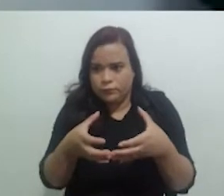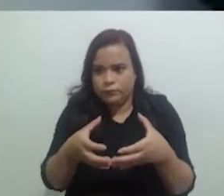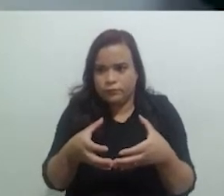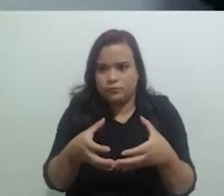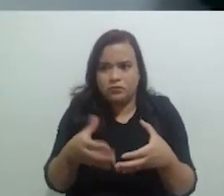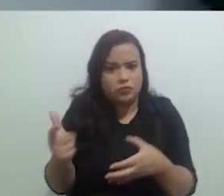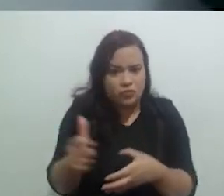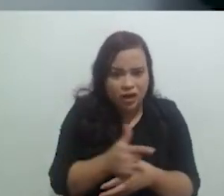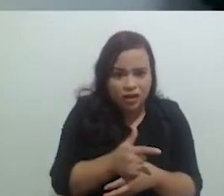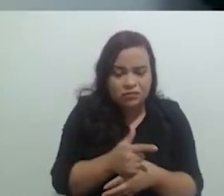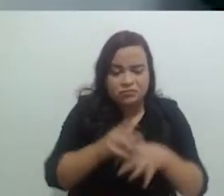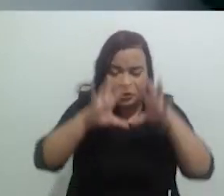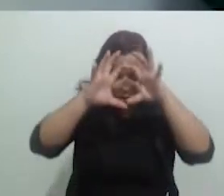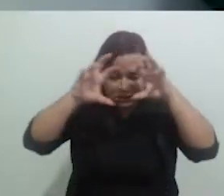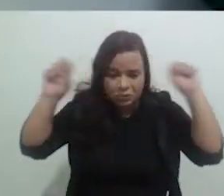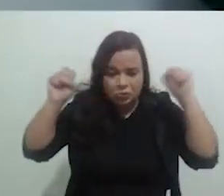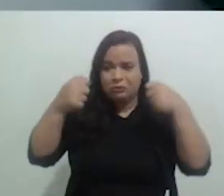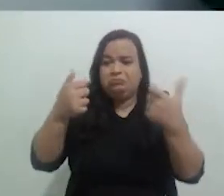nós temos aí,